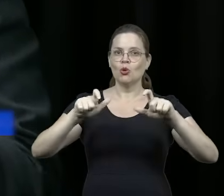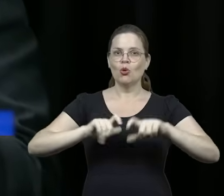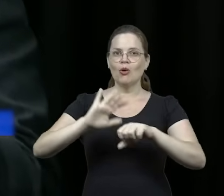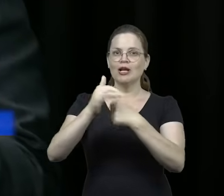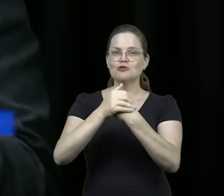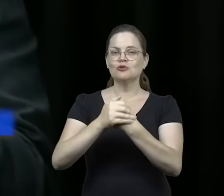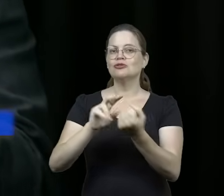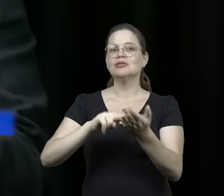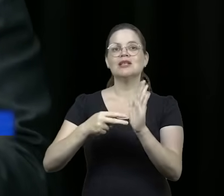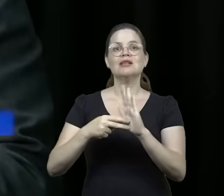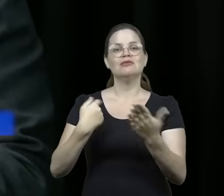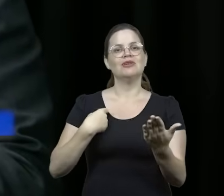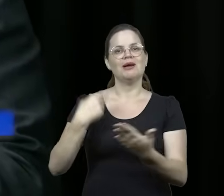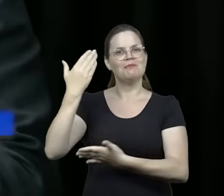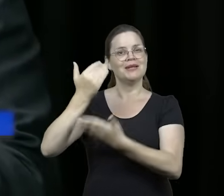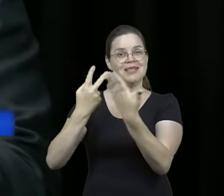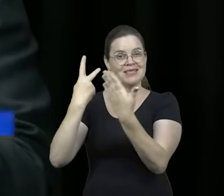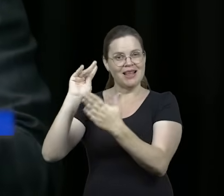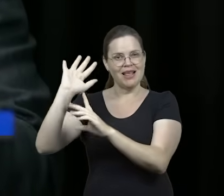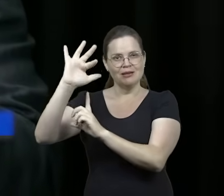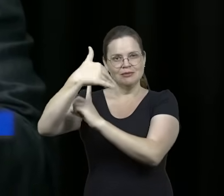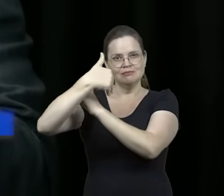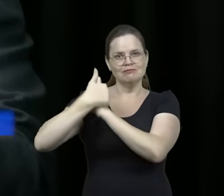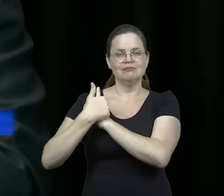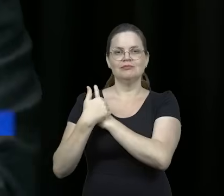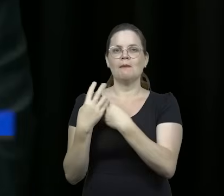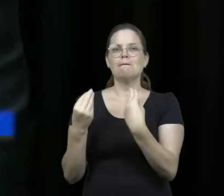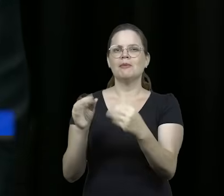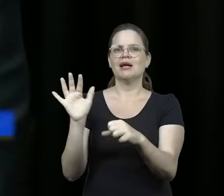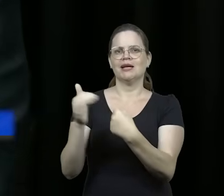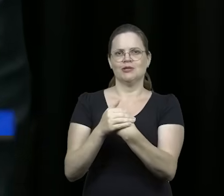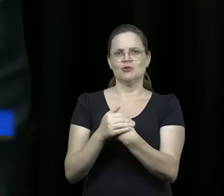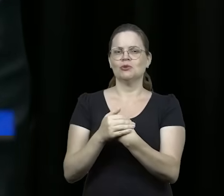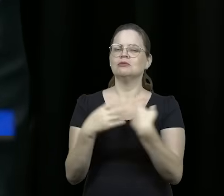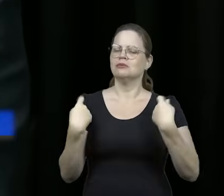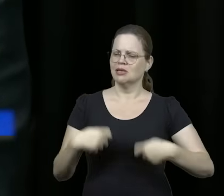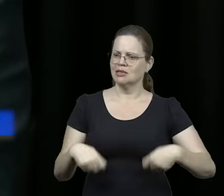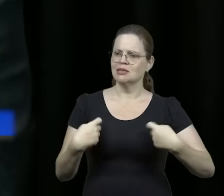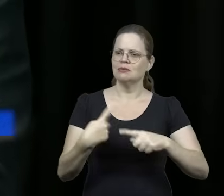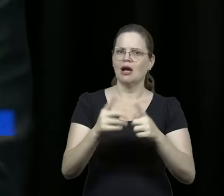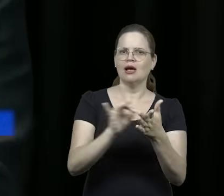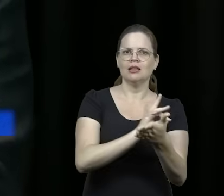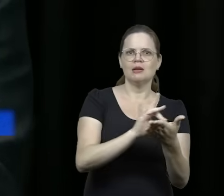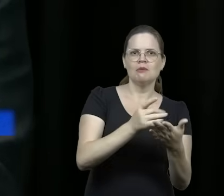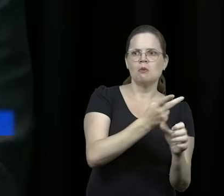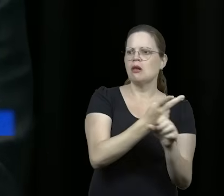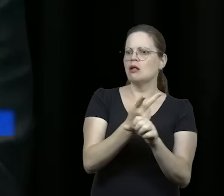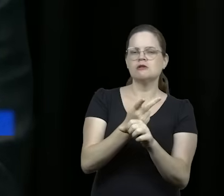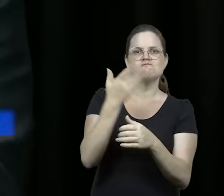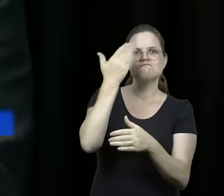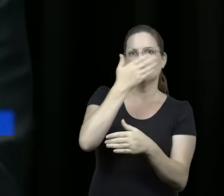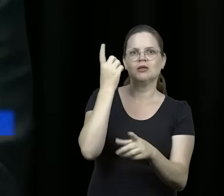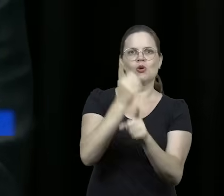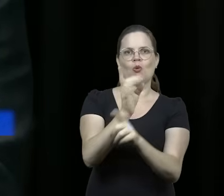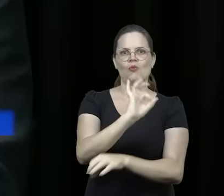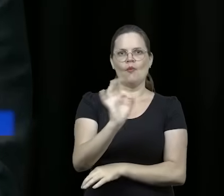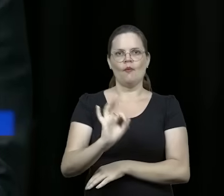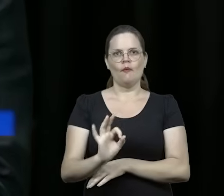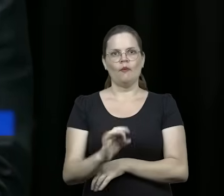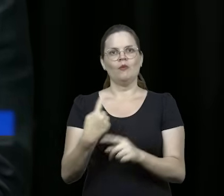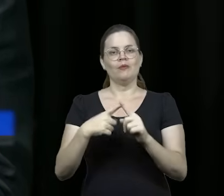existe. Para que existiria um esconderijo? Você precisa de um esconderijo. O Senhor acompanha a sua